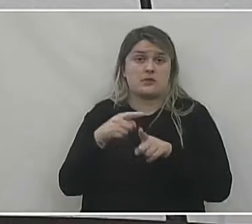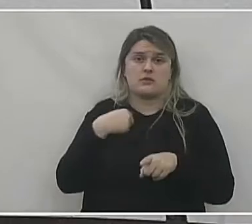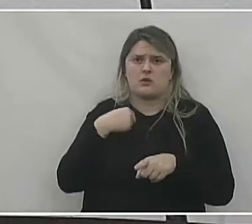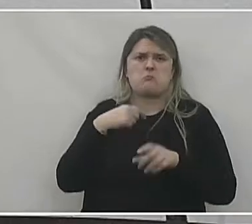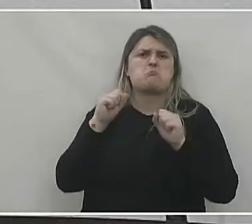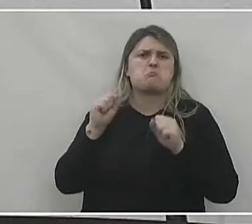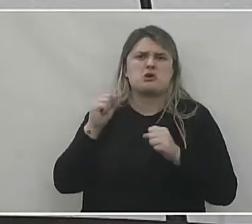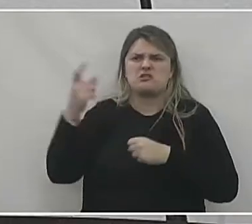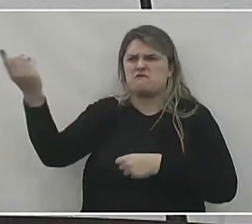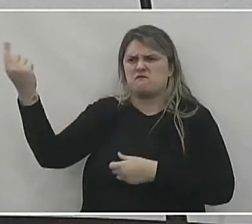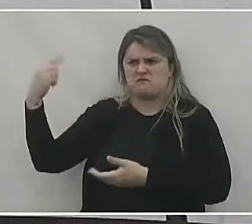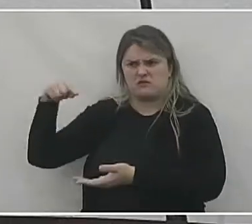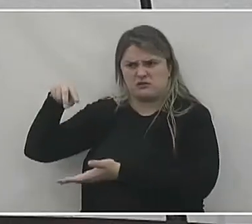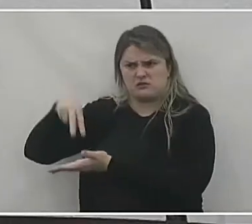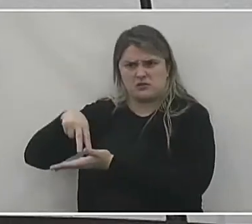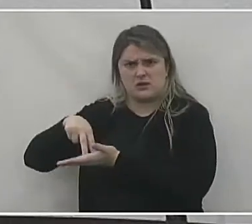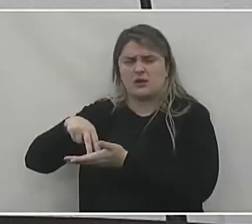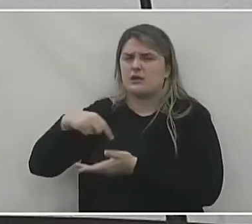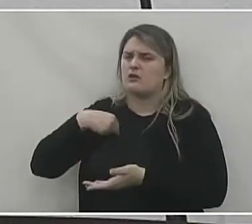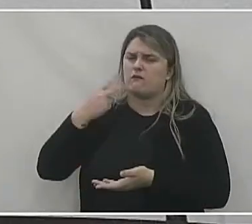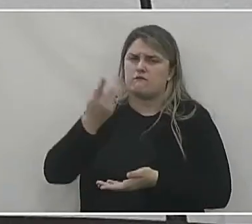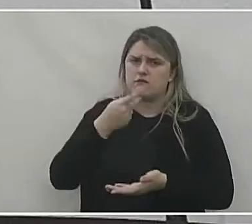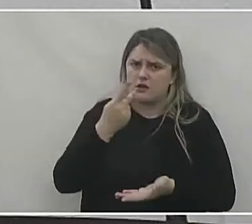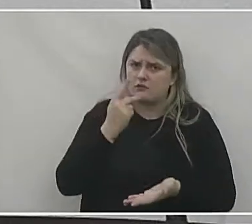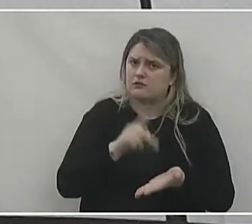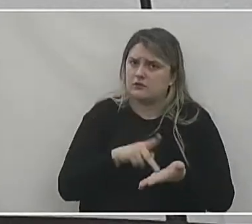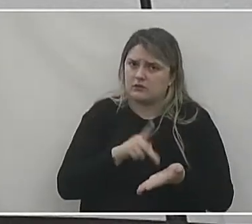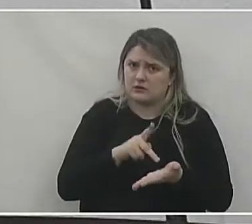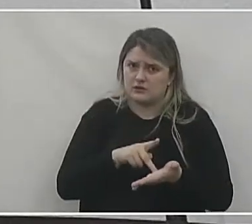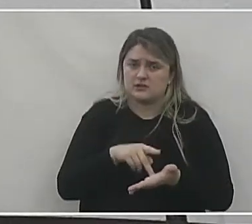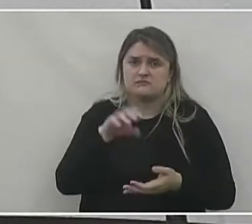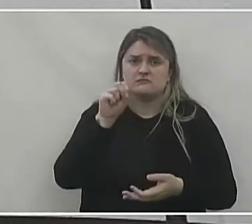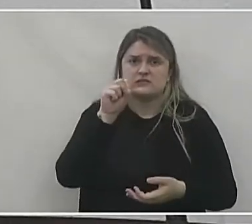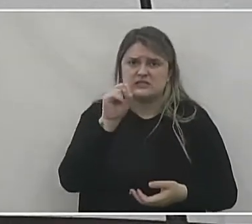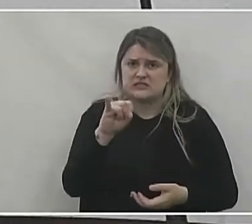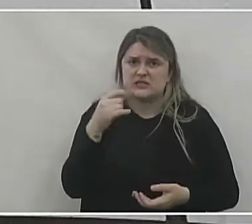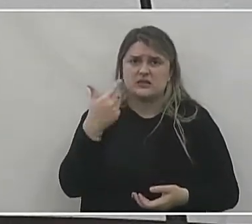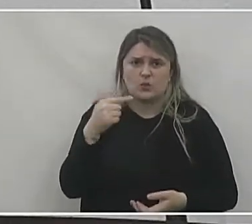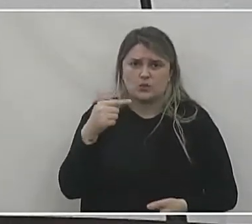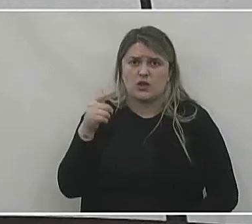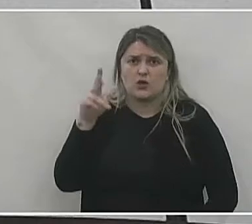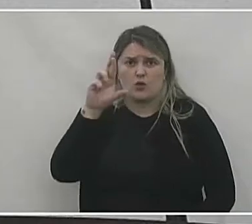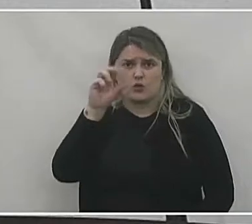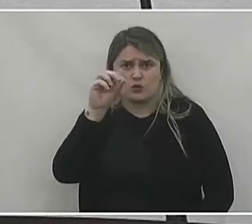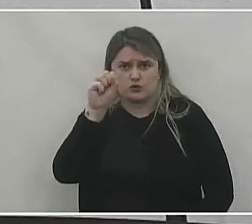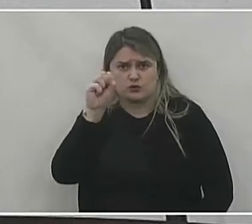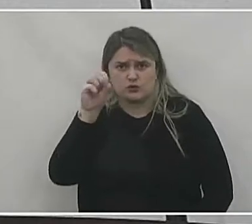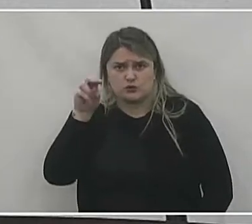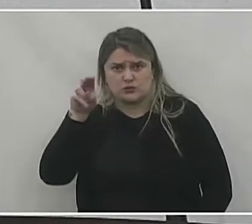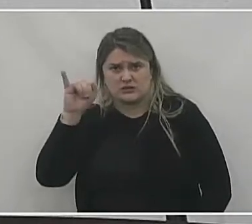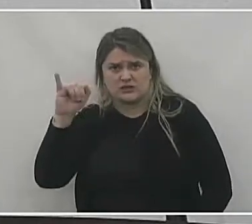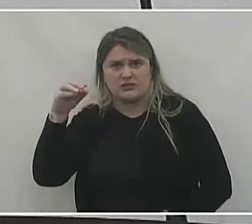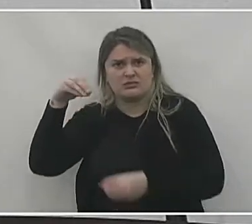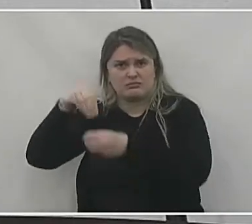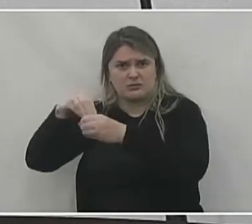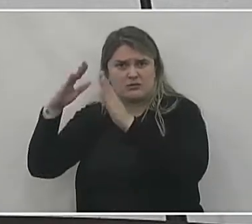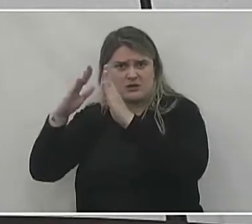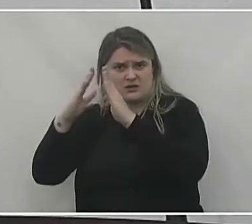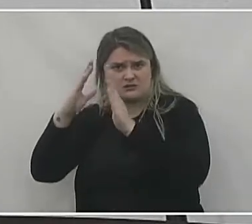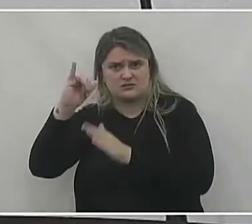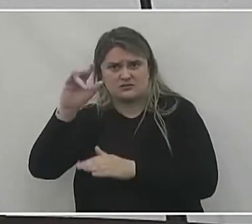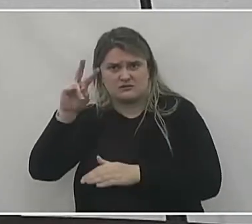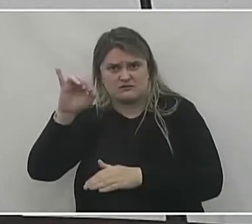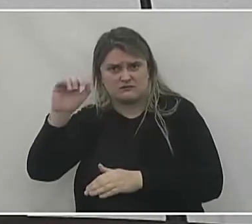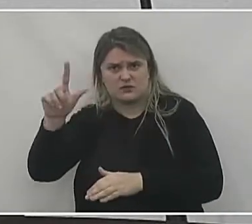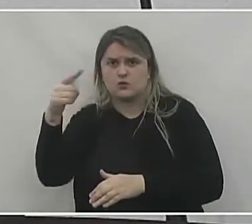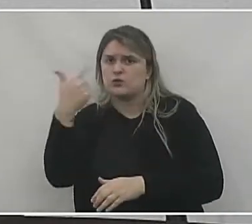o mundo, mas a verdade é uma só. Se não tivesse o Rossoni na Casa Civil, não tinha